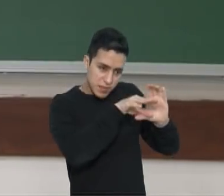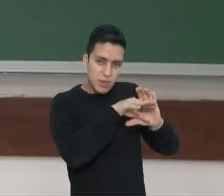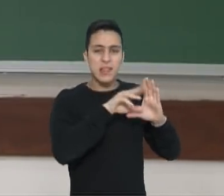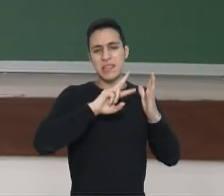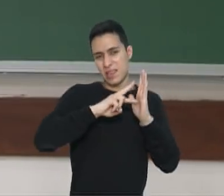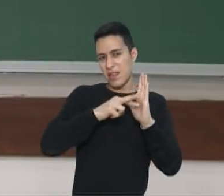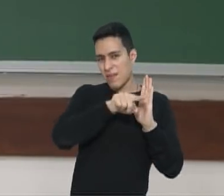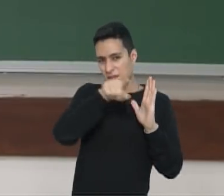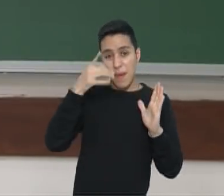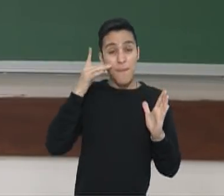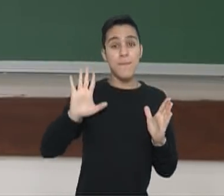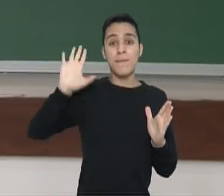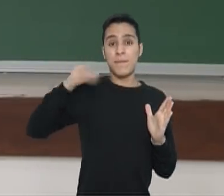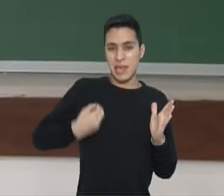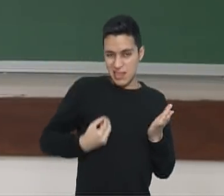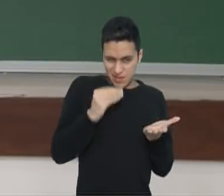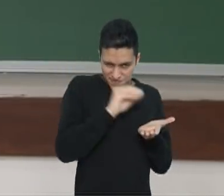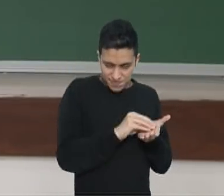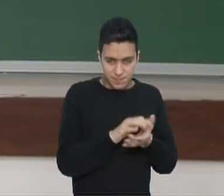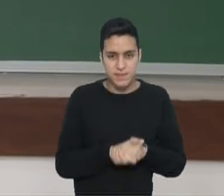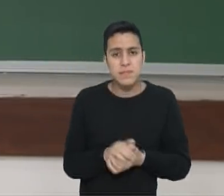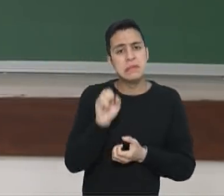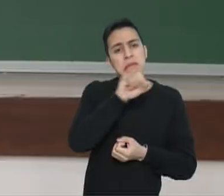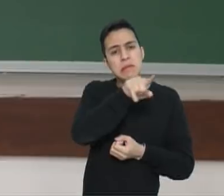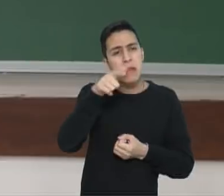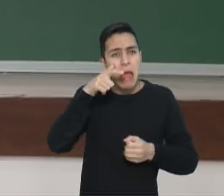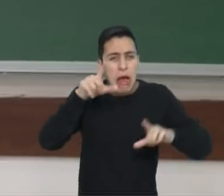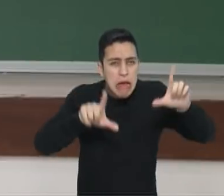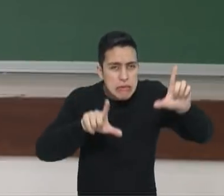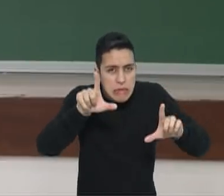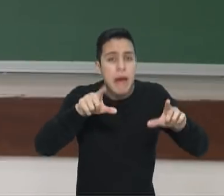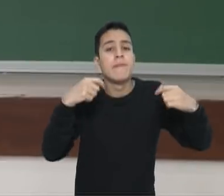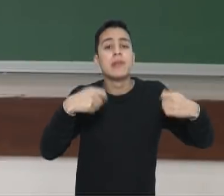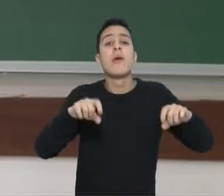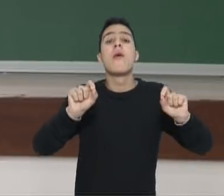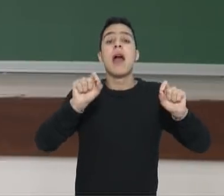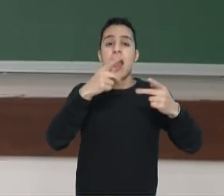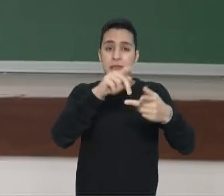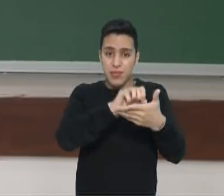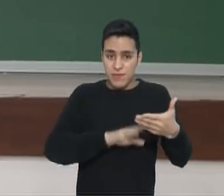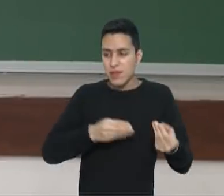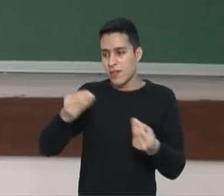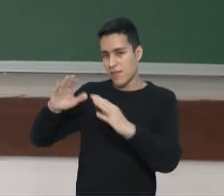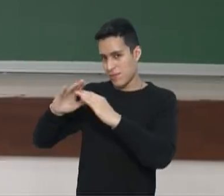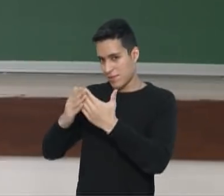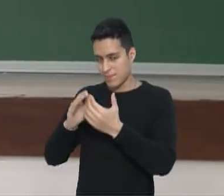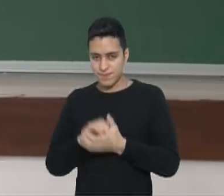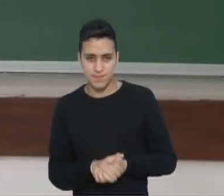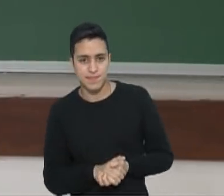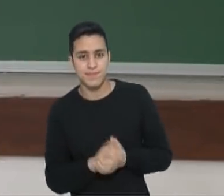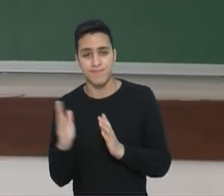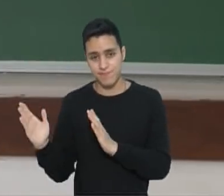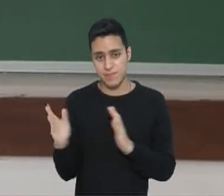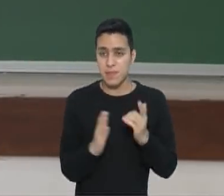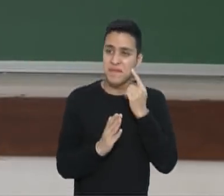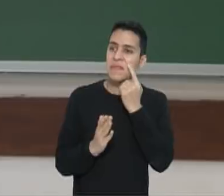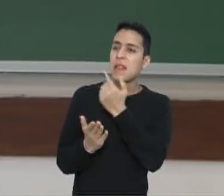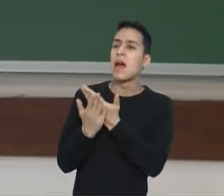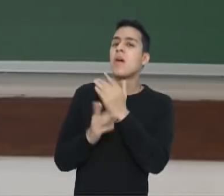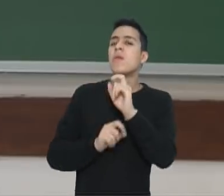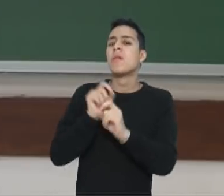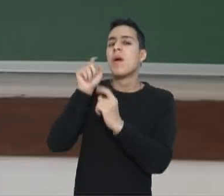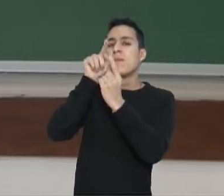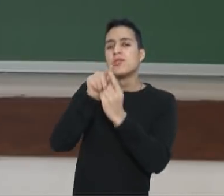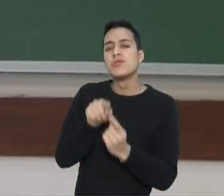Se você está assistindo pela TV, não esqueça de levar as atividades até a sua escola. Na aula de hoje, temos os seguintes objetivos.